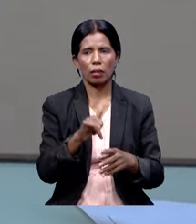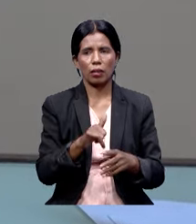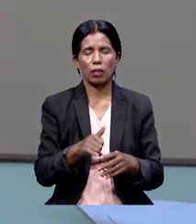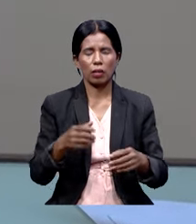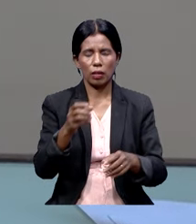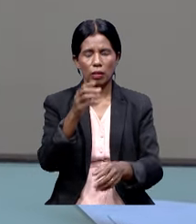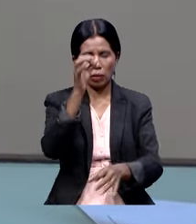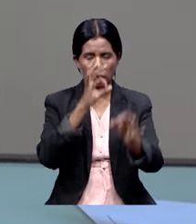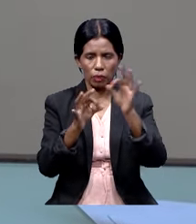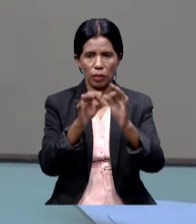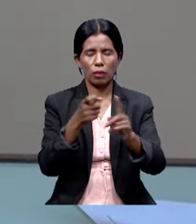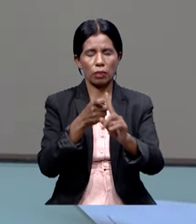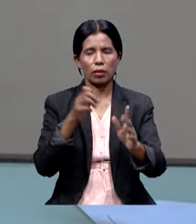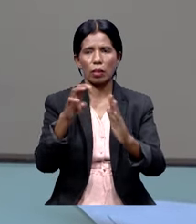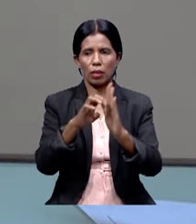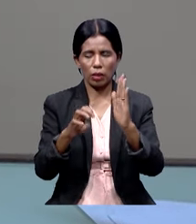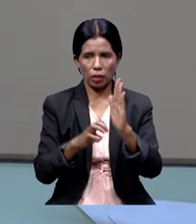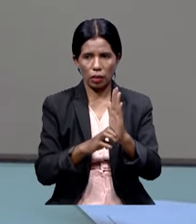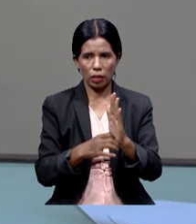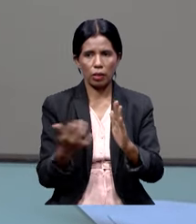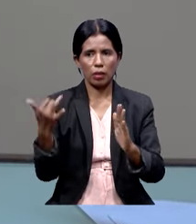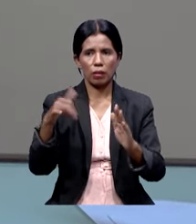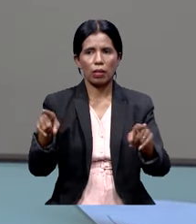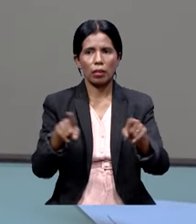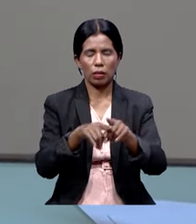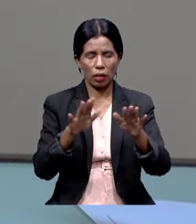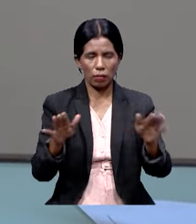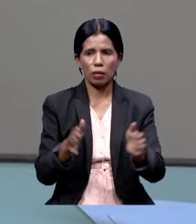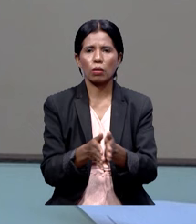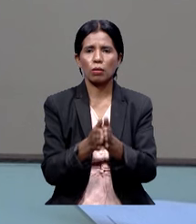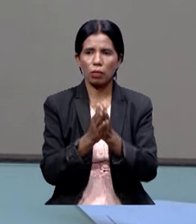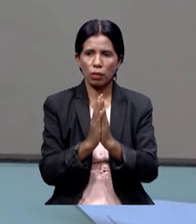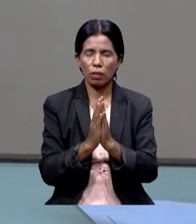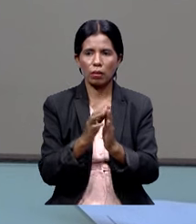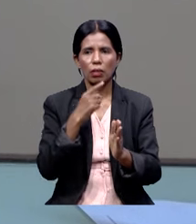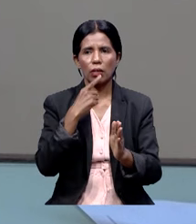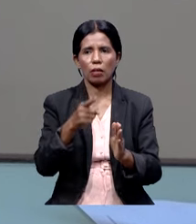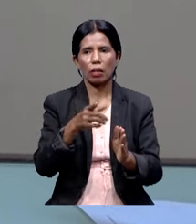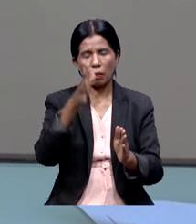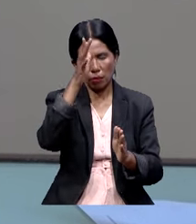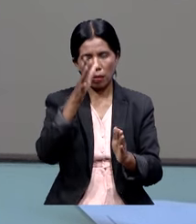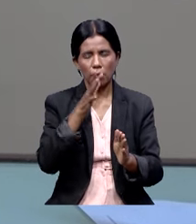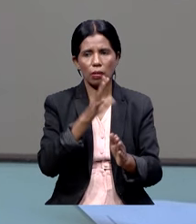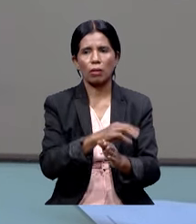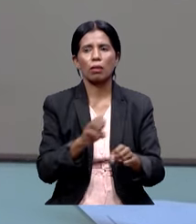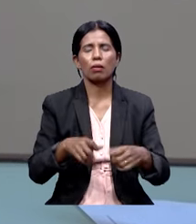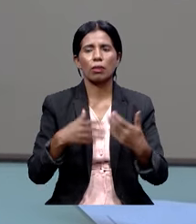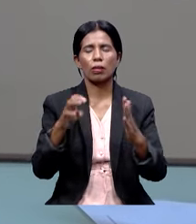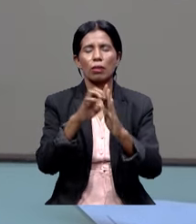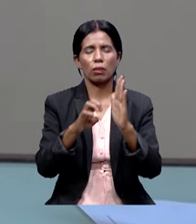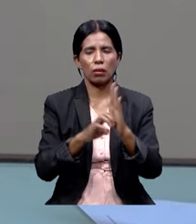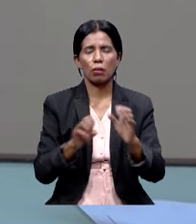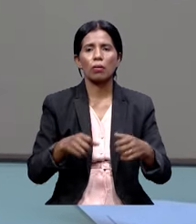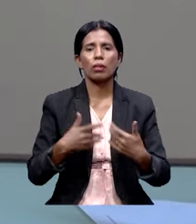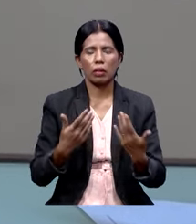confiança máximo Estado, se o Hans fala vari que com baus pa hatte tinaman ne la la ne la to executivo al ser